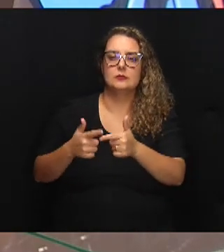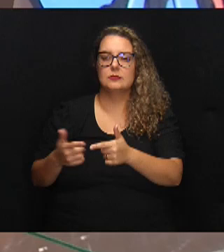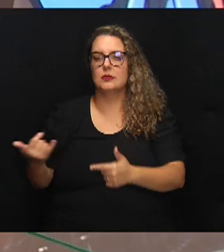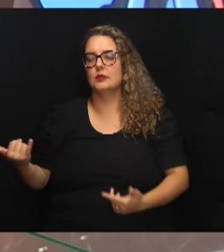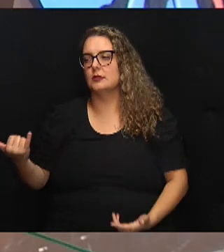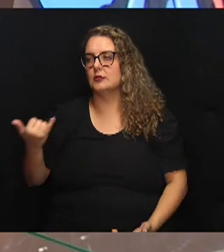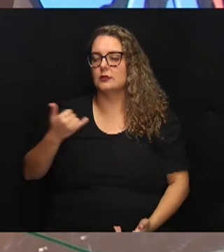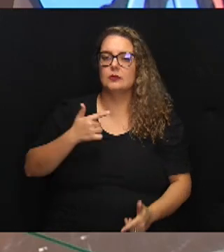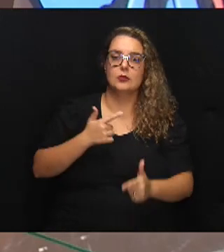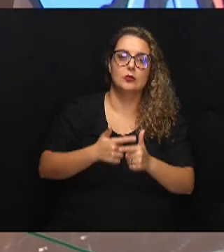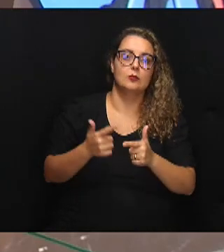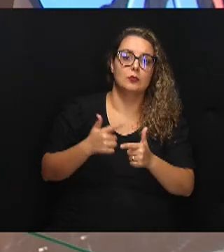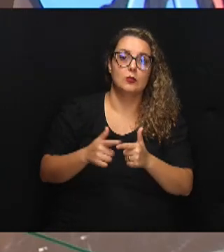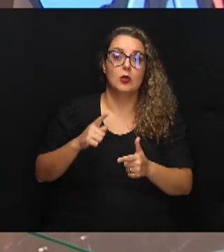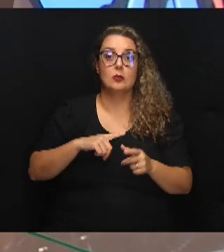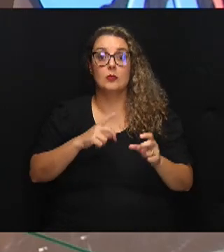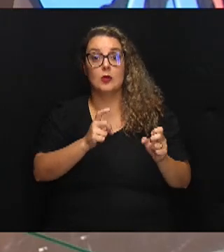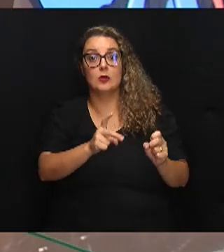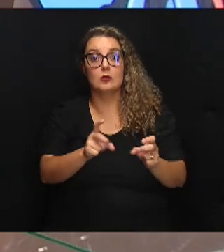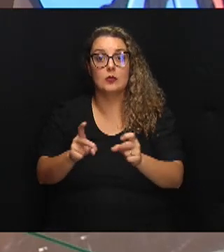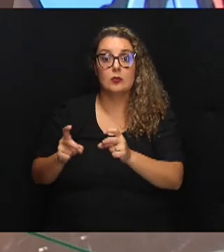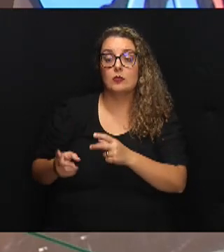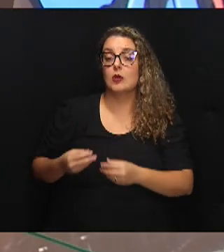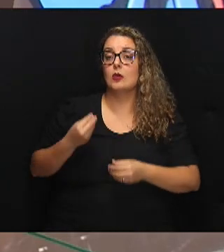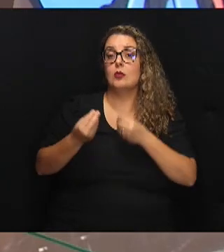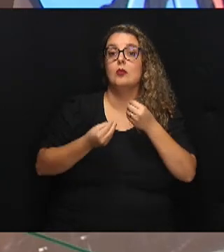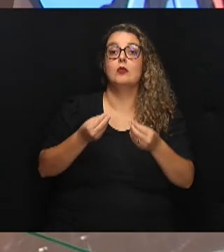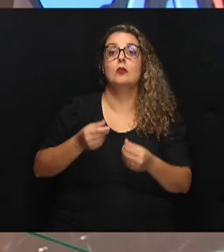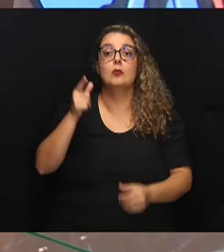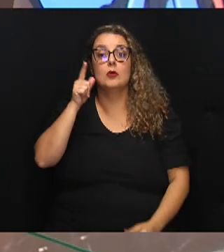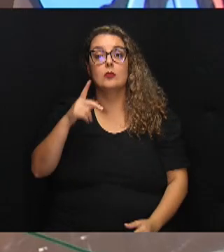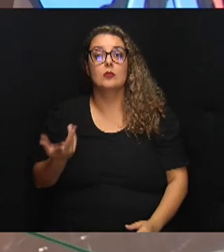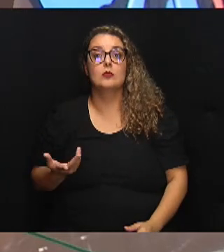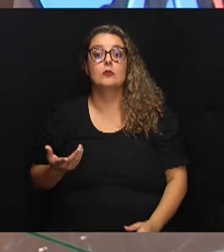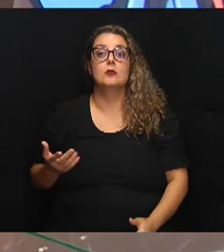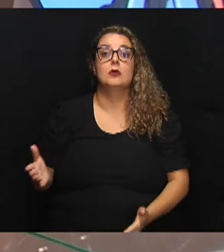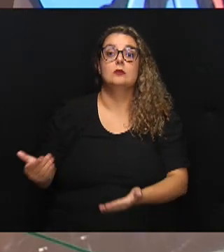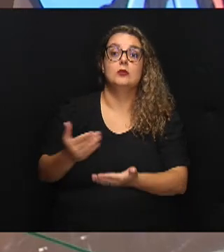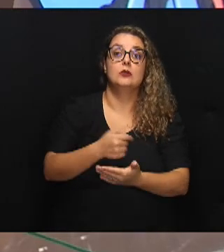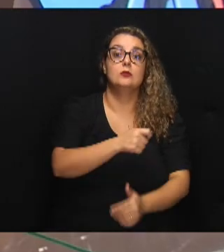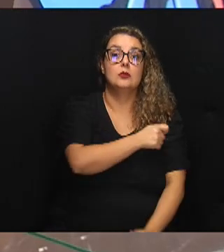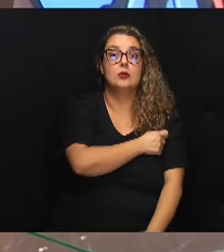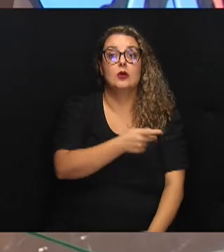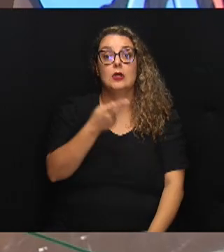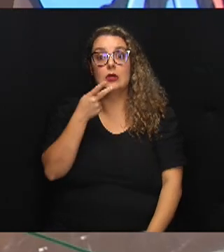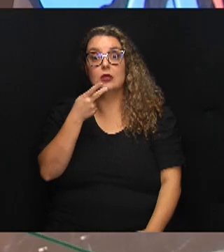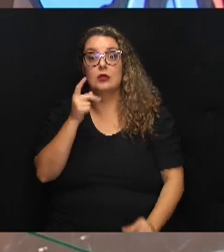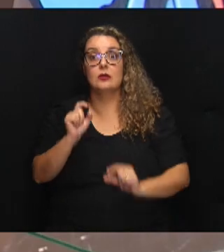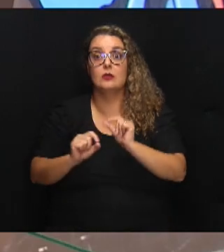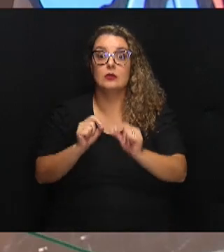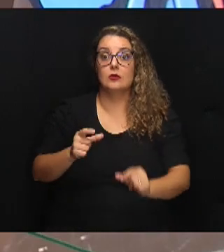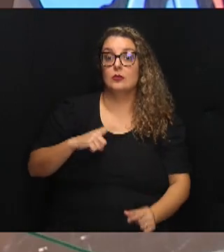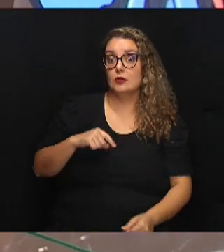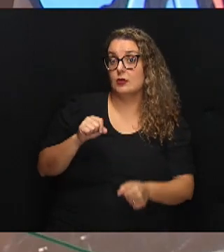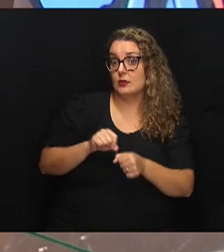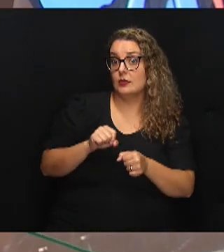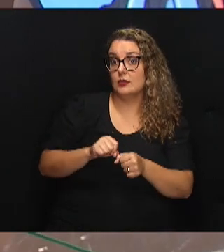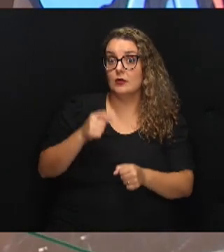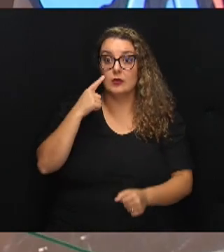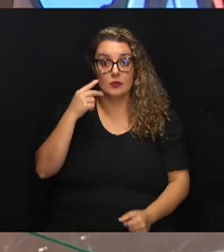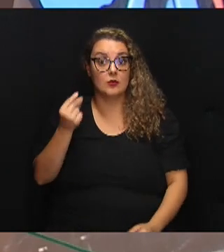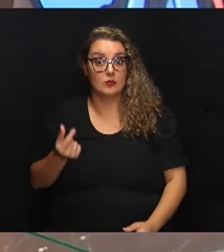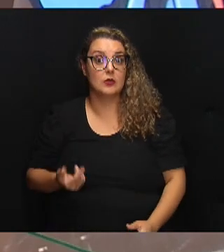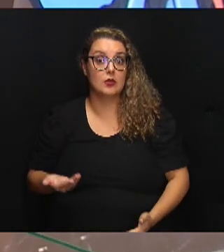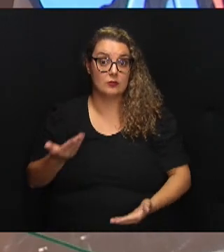sobre problemas que eles tinham com venda, como conseguia prospectar mais alunos, então falei um pouco do que eu fazia. Ele me deu ideias